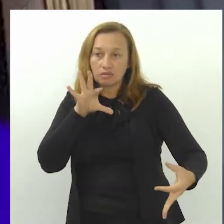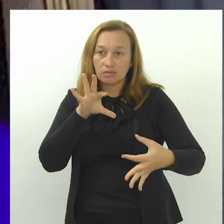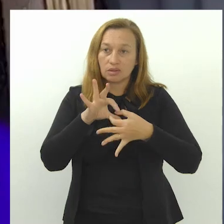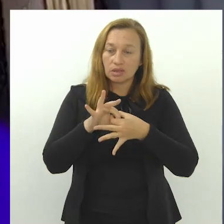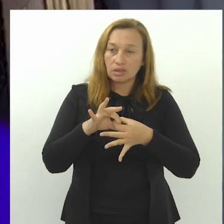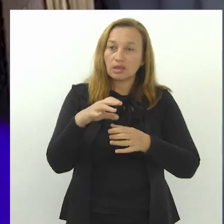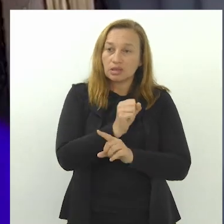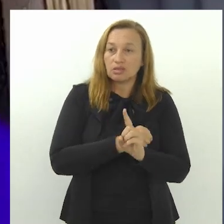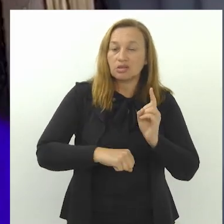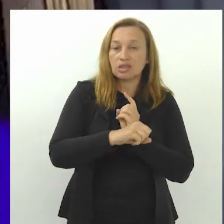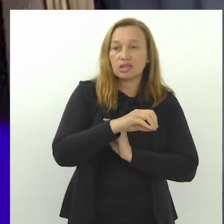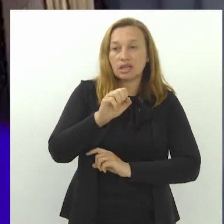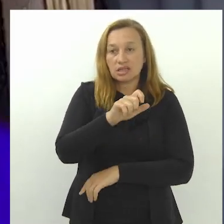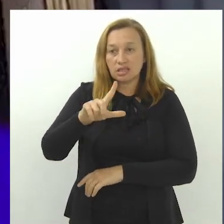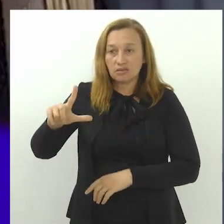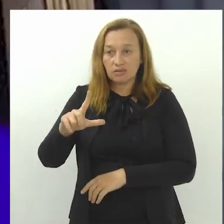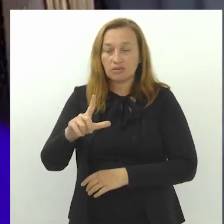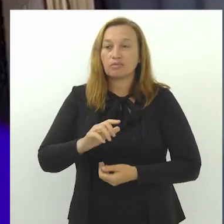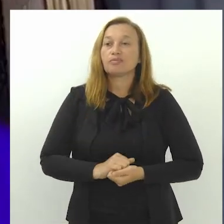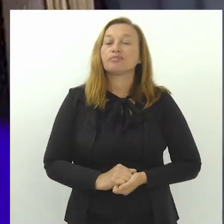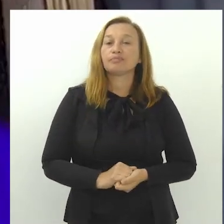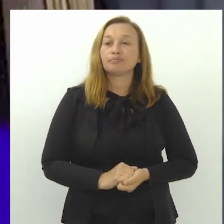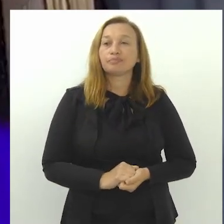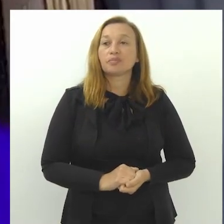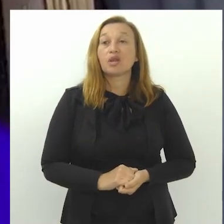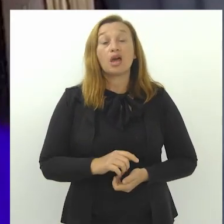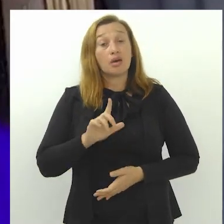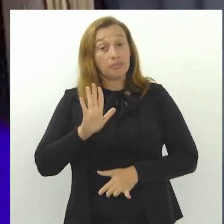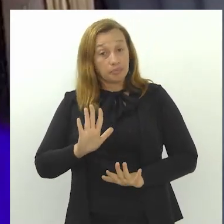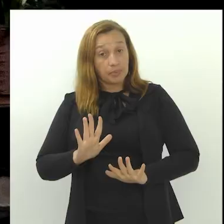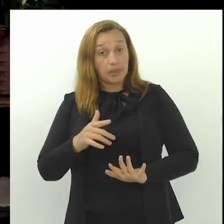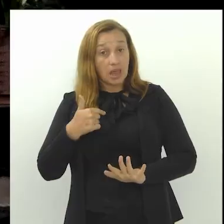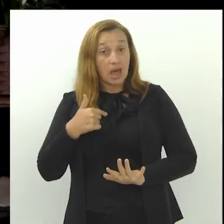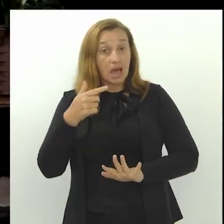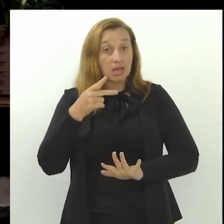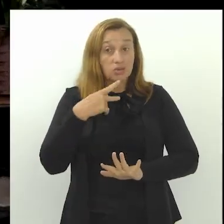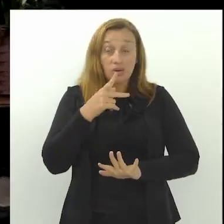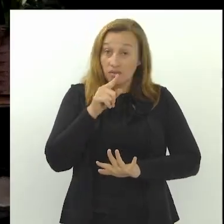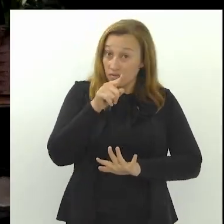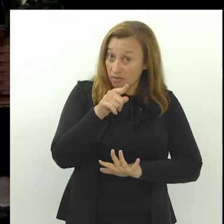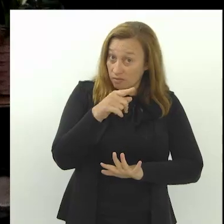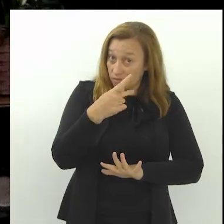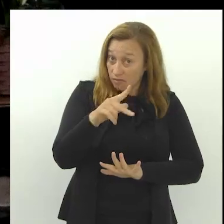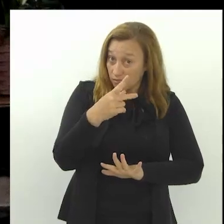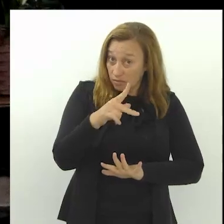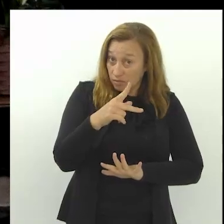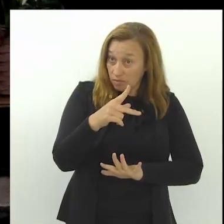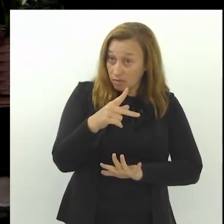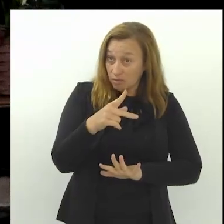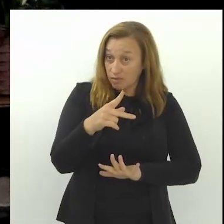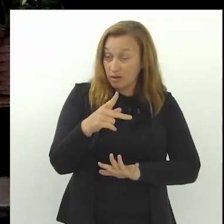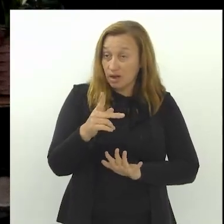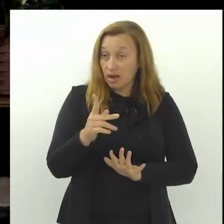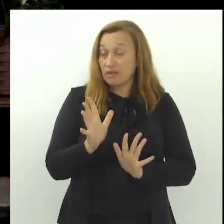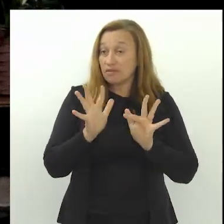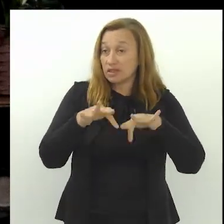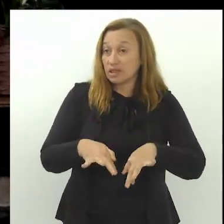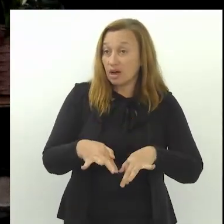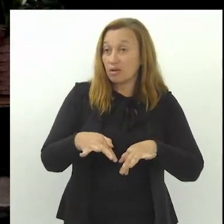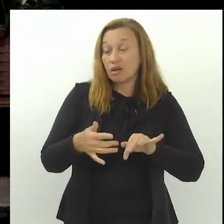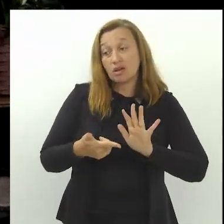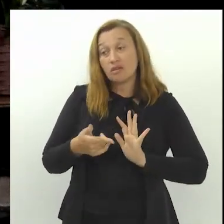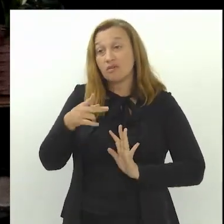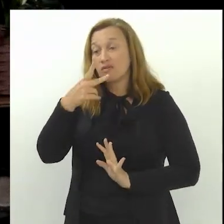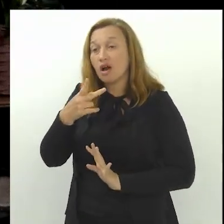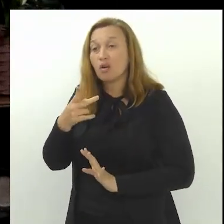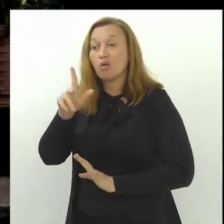participação vinculante da sociedade civil em torno desses temas. Bom, eu pego a sua questão final, Tainá, muito bem posicionada, e